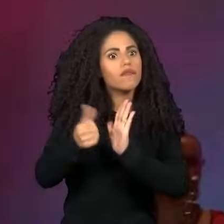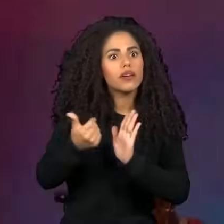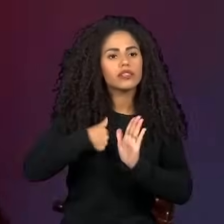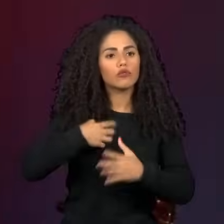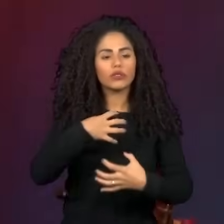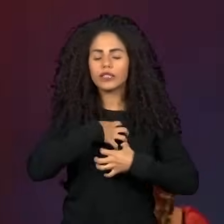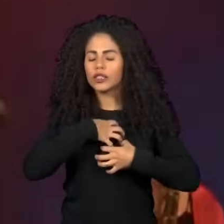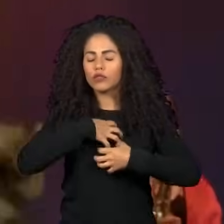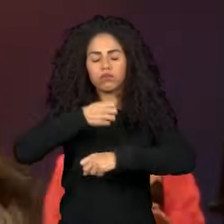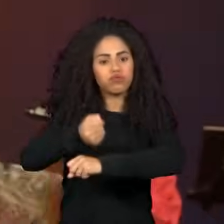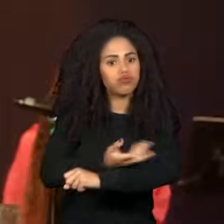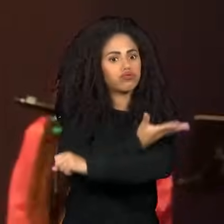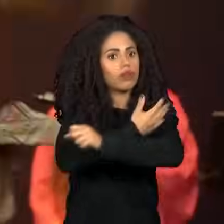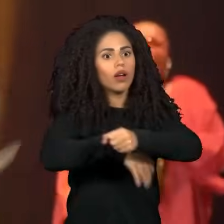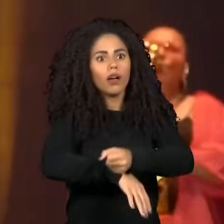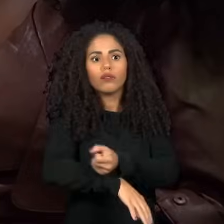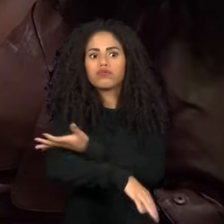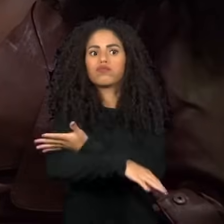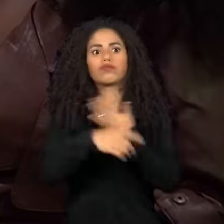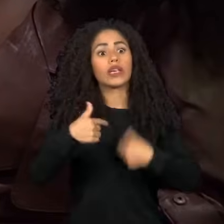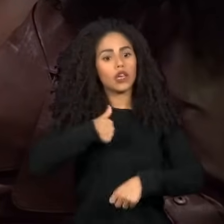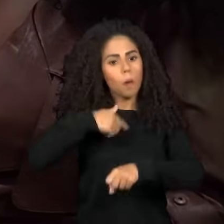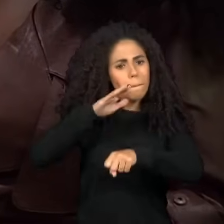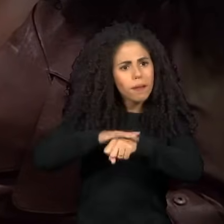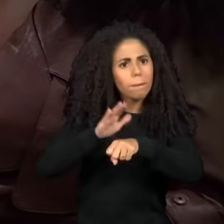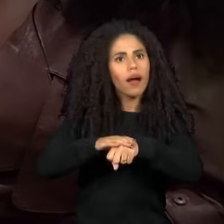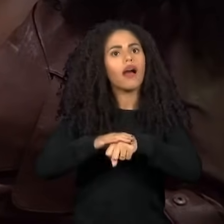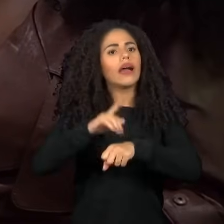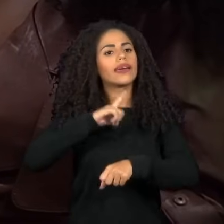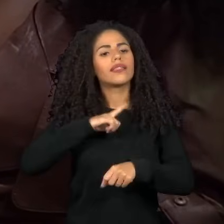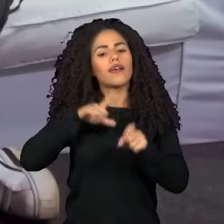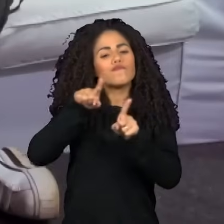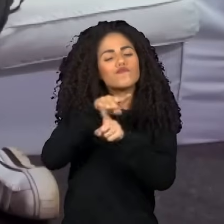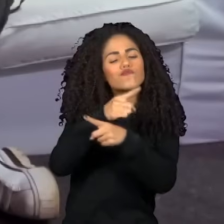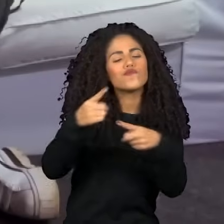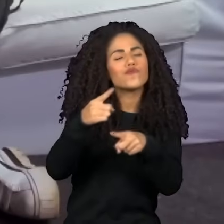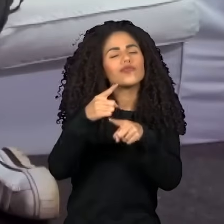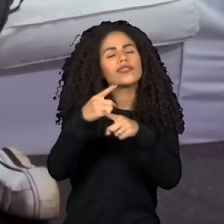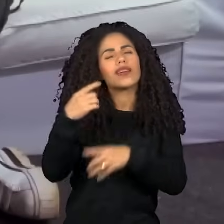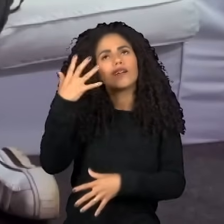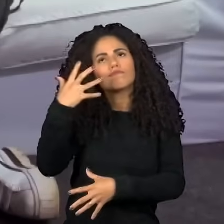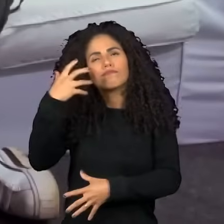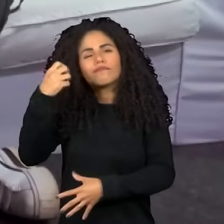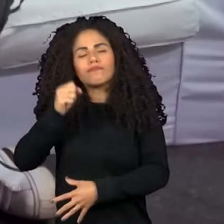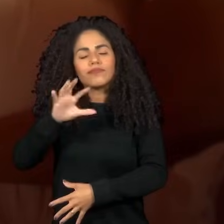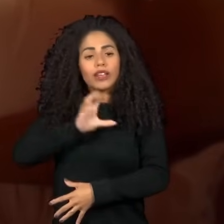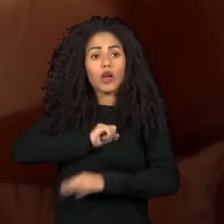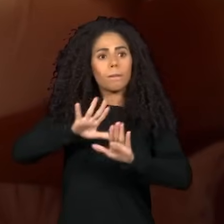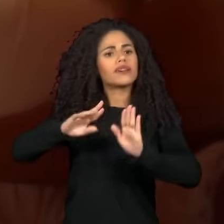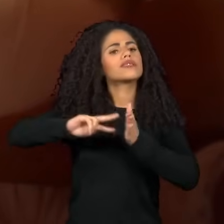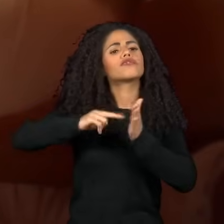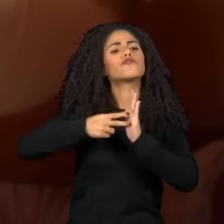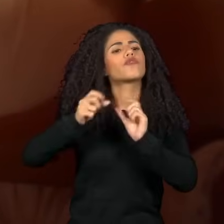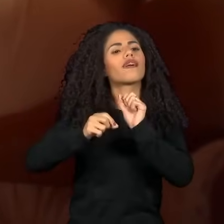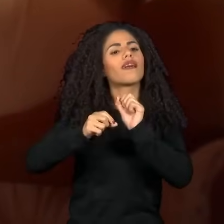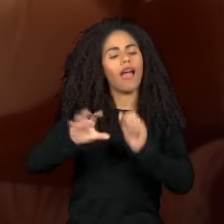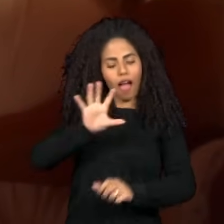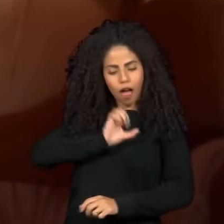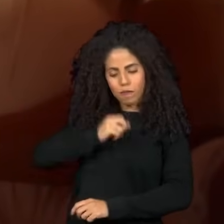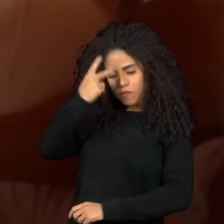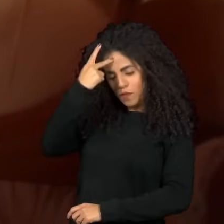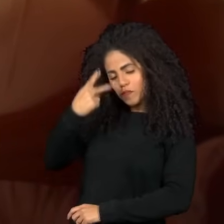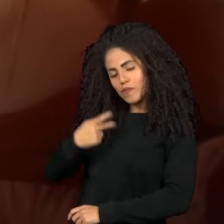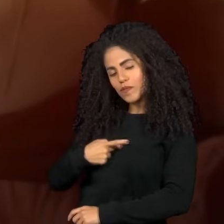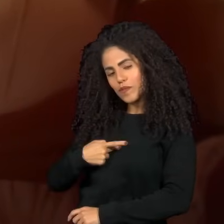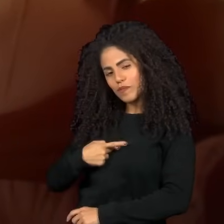Que é a primeira vez que eu faço um disco onde, por mais que existam canções românticas, ele é um disco principalmente de amor próprio. Tudo começou